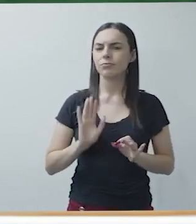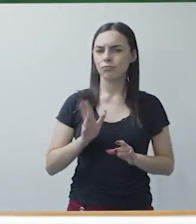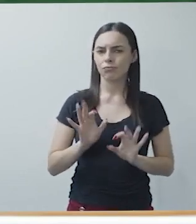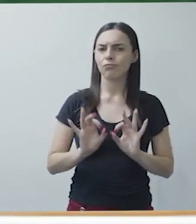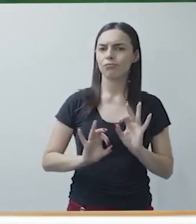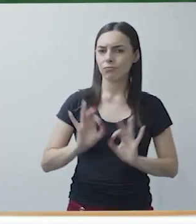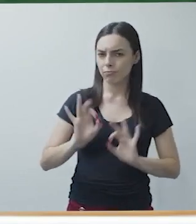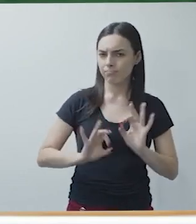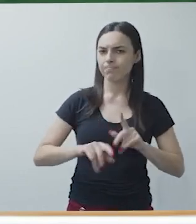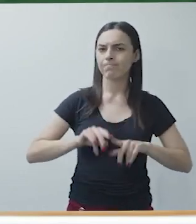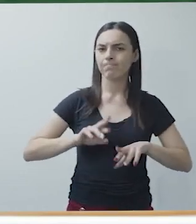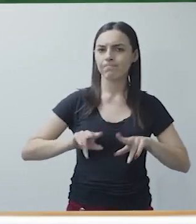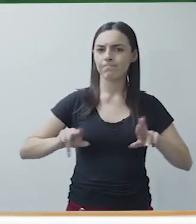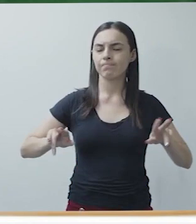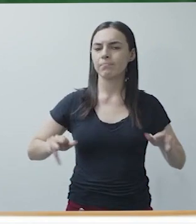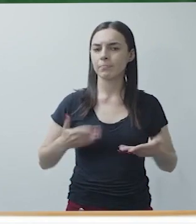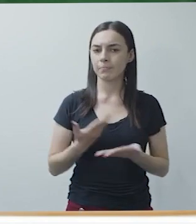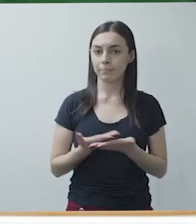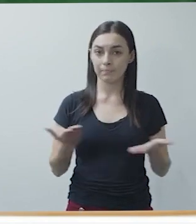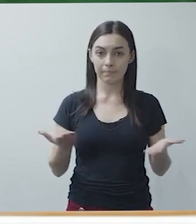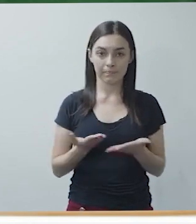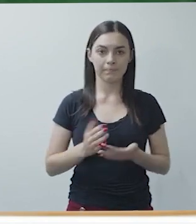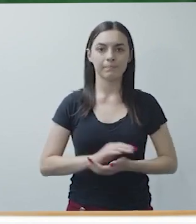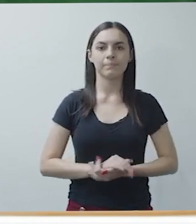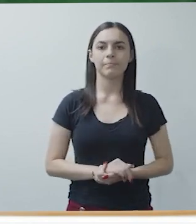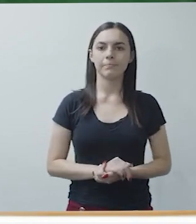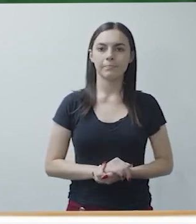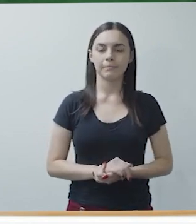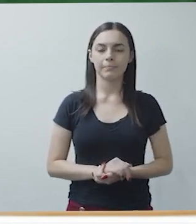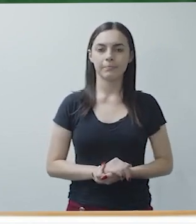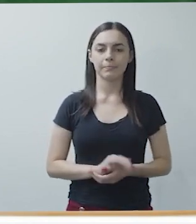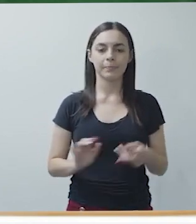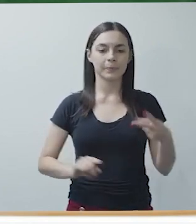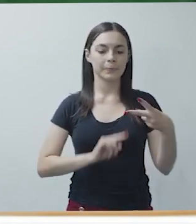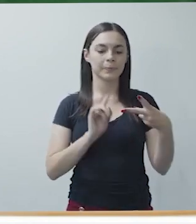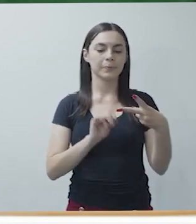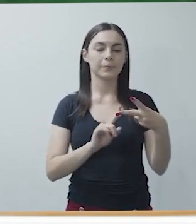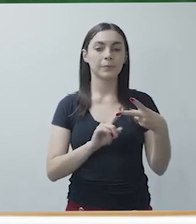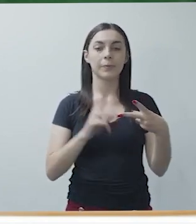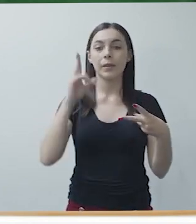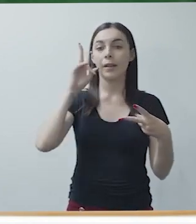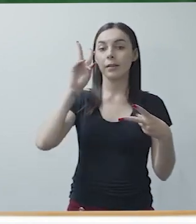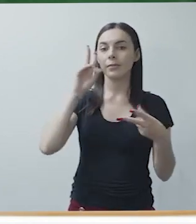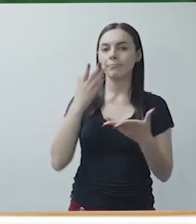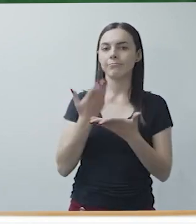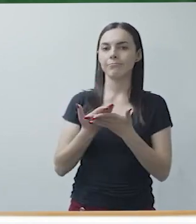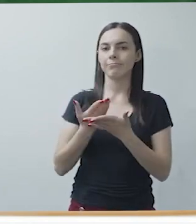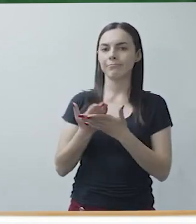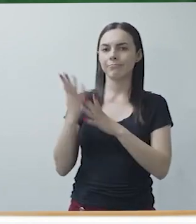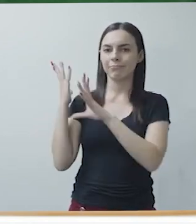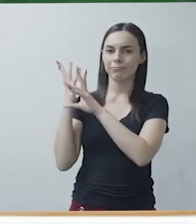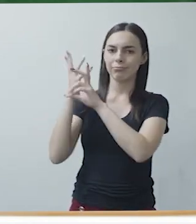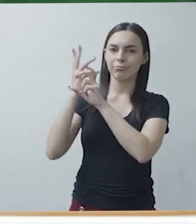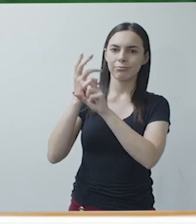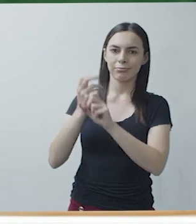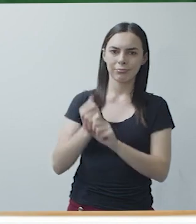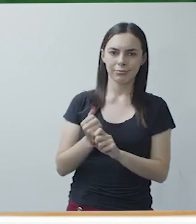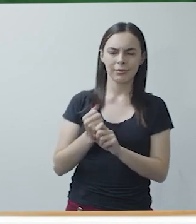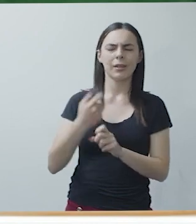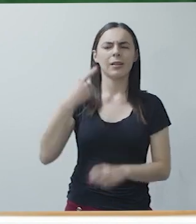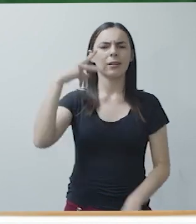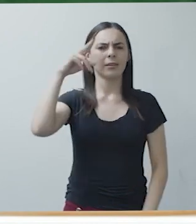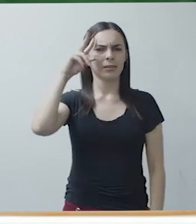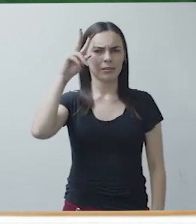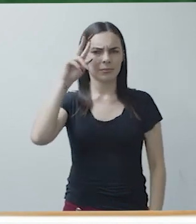sim, todos os materiais para essa aula. O segundo item era o relembrando.